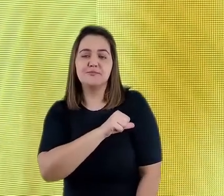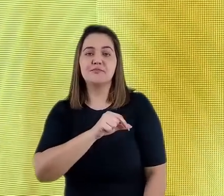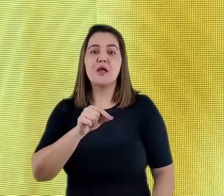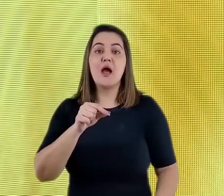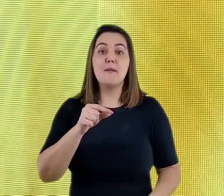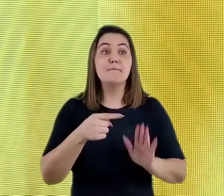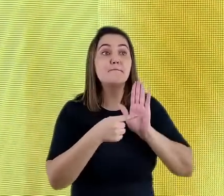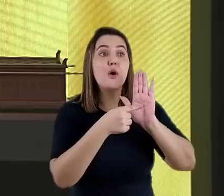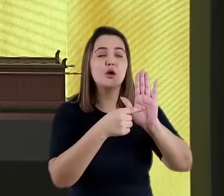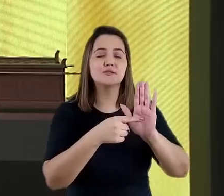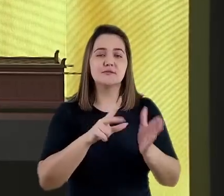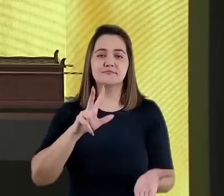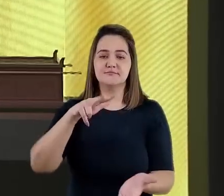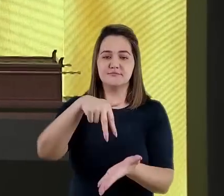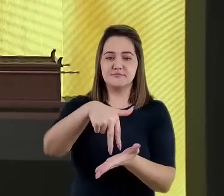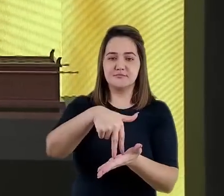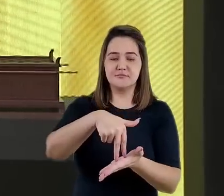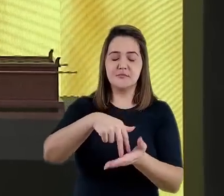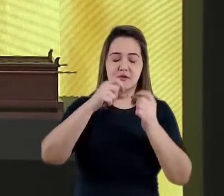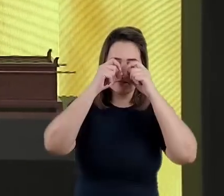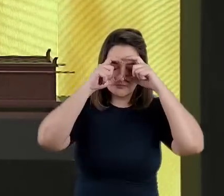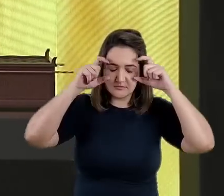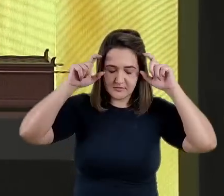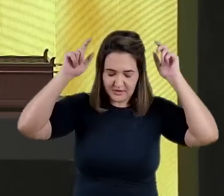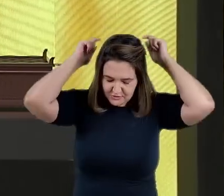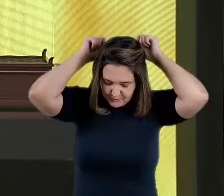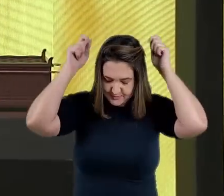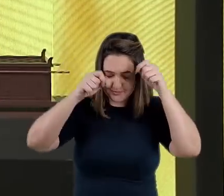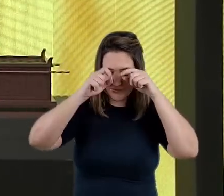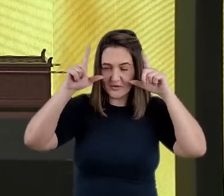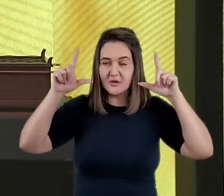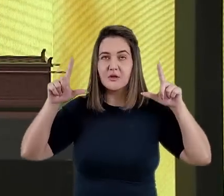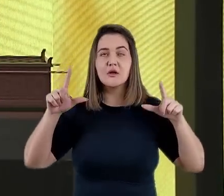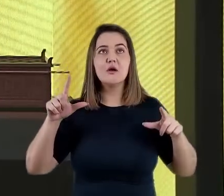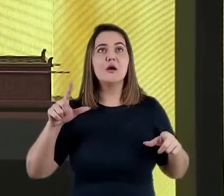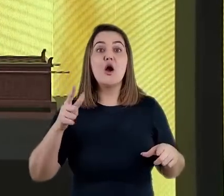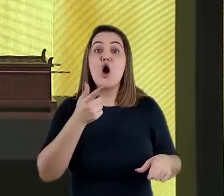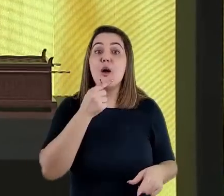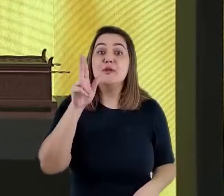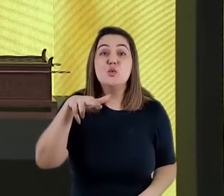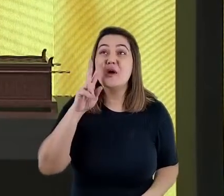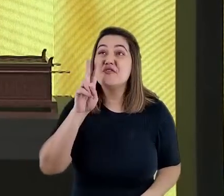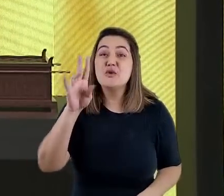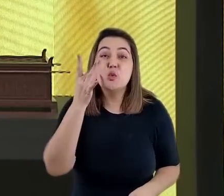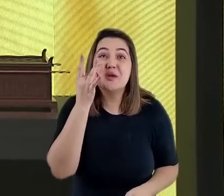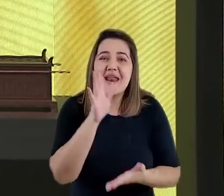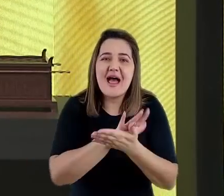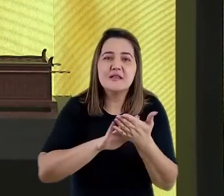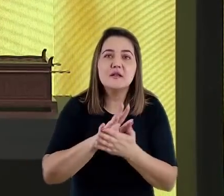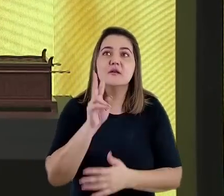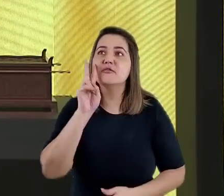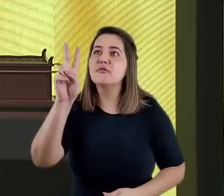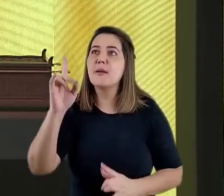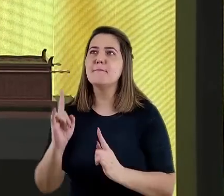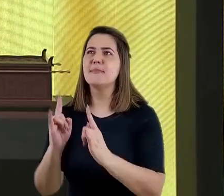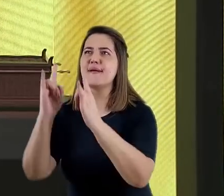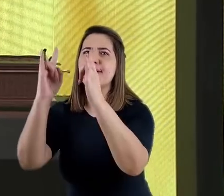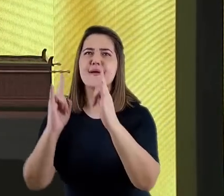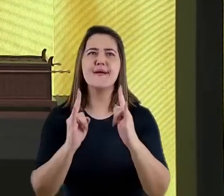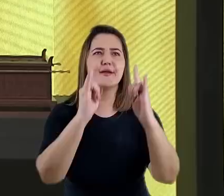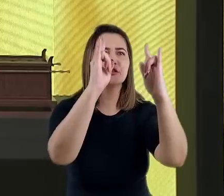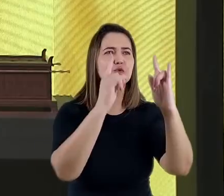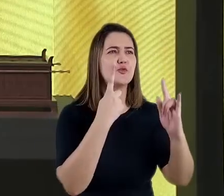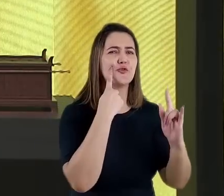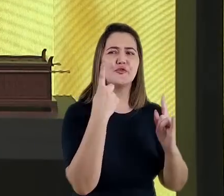Paulo. Você coloca uma venda nos olhos do índio e solta esse índio no meio do centro da